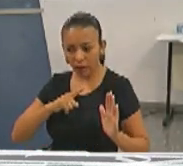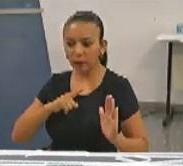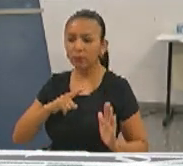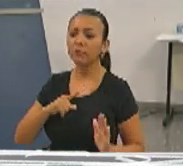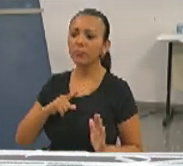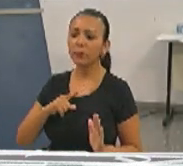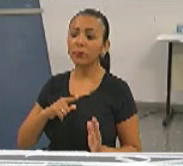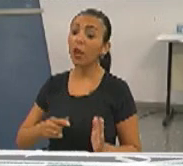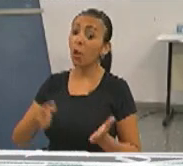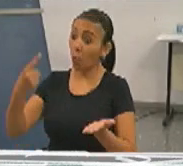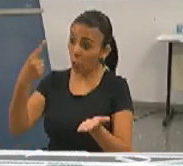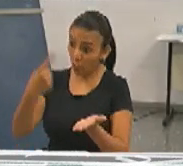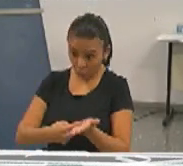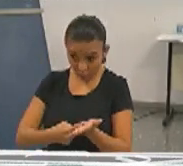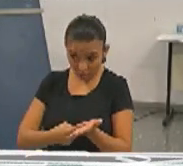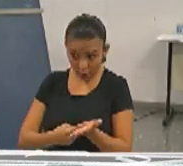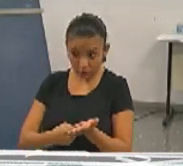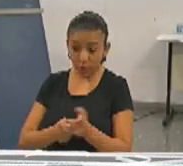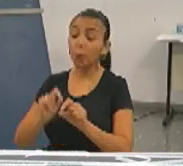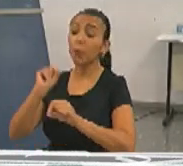pauta compromisso com